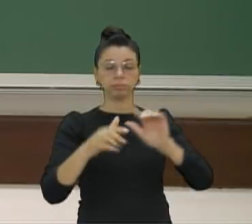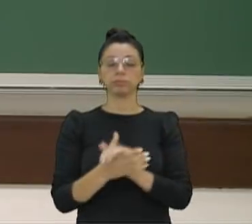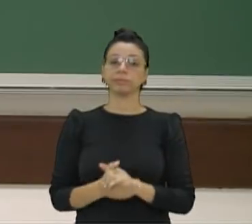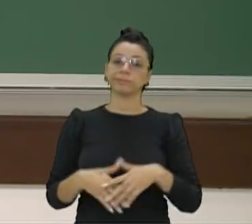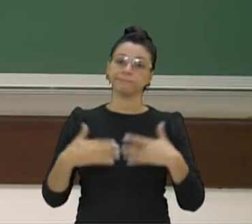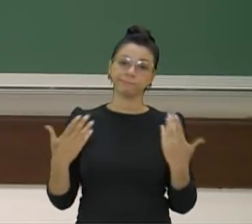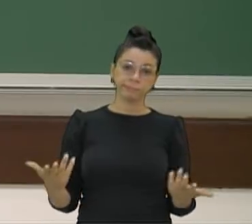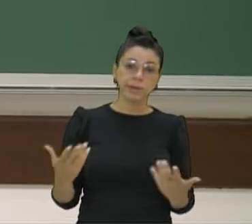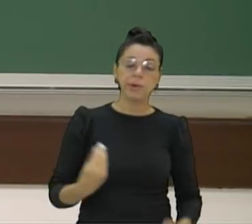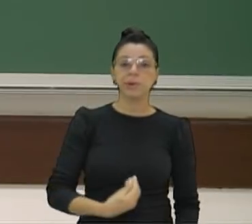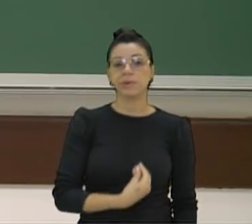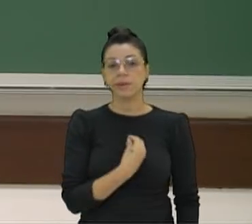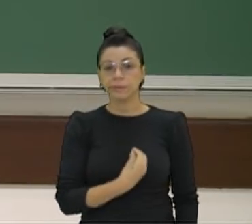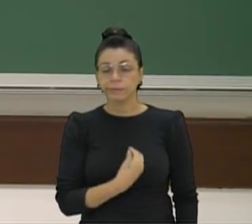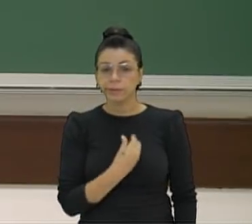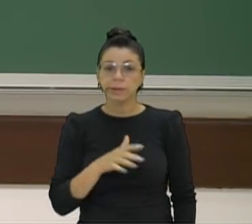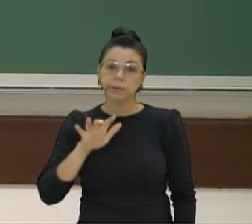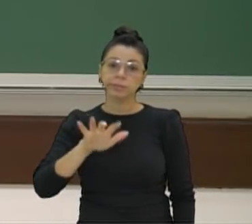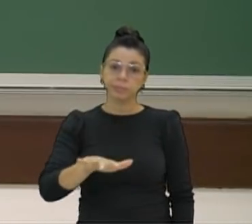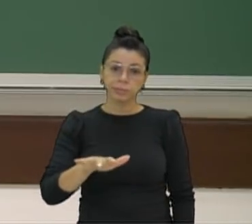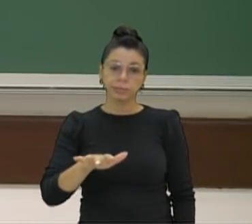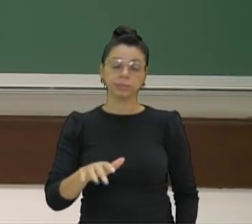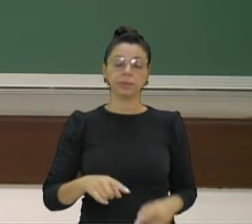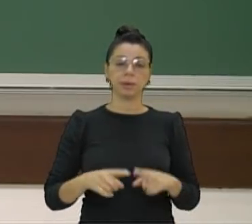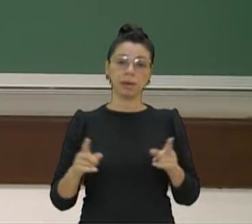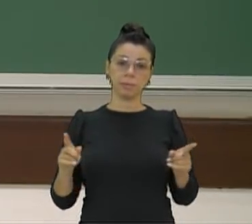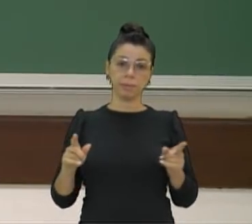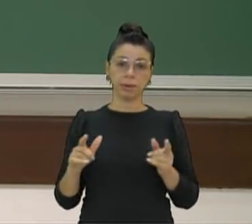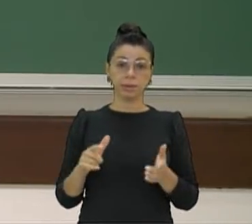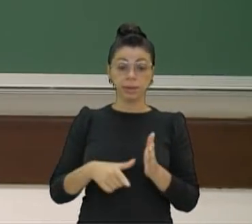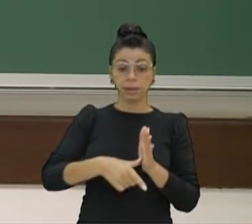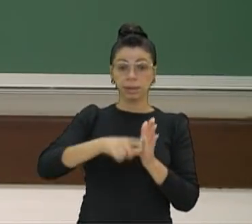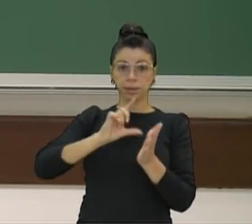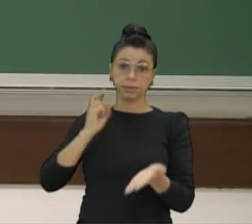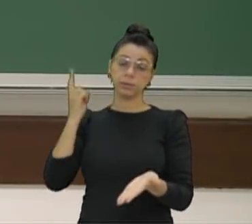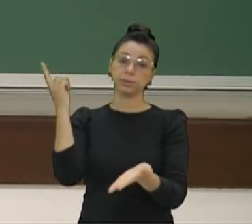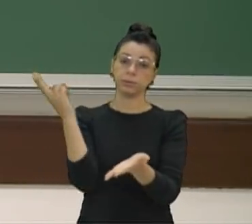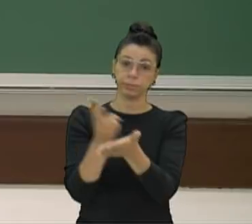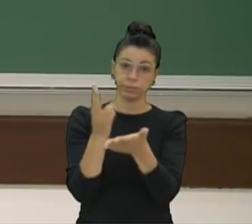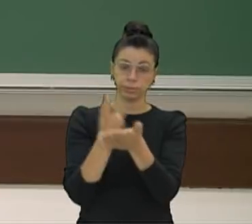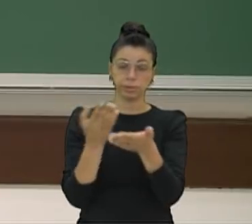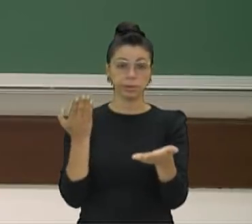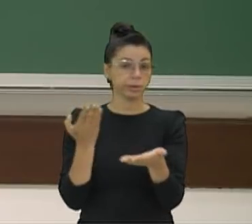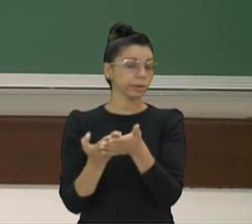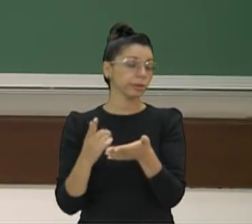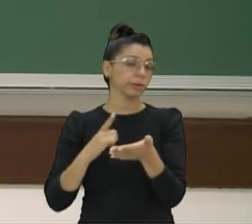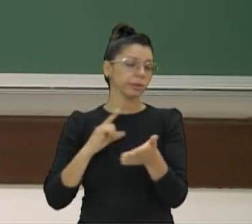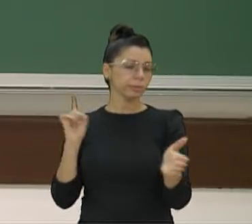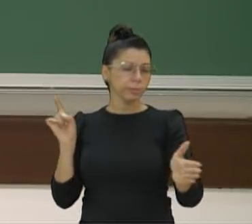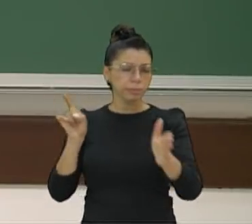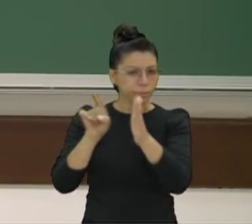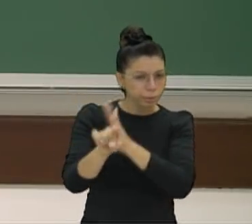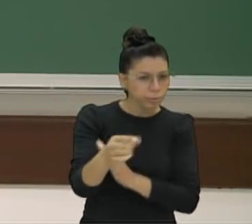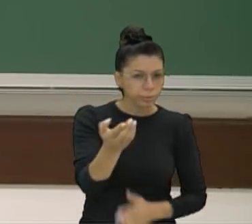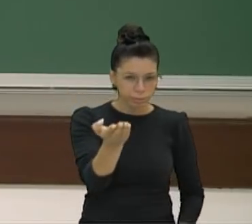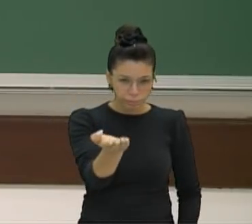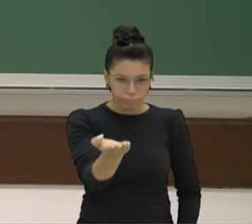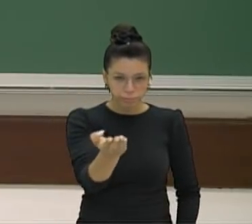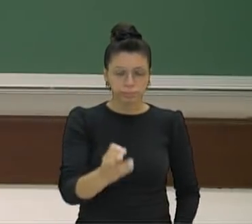vida está deste jeito. Mas antes da gente seguir nessa aula, nós temos uma questão aqui para